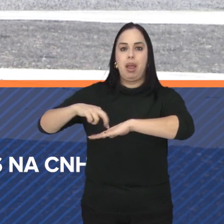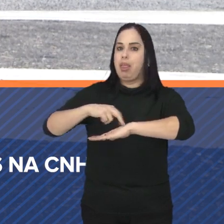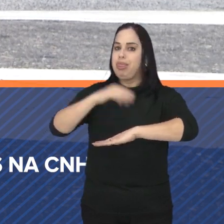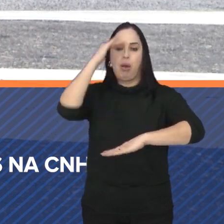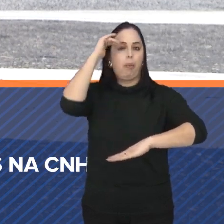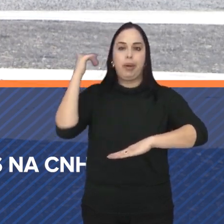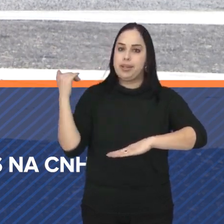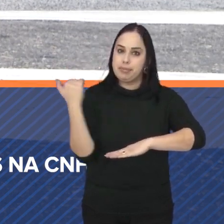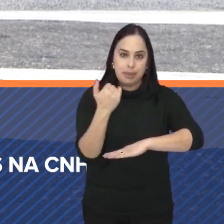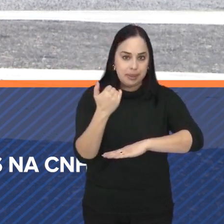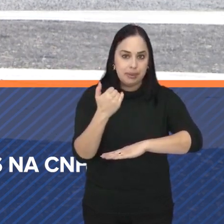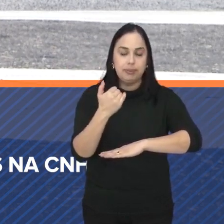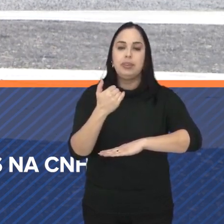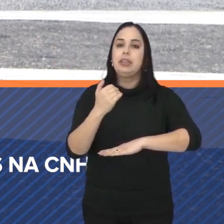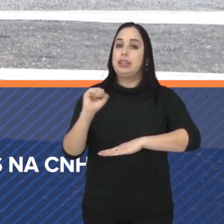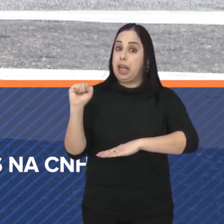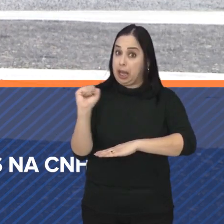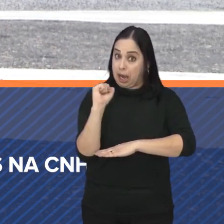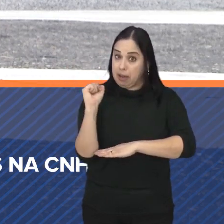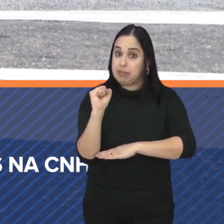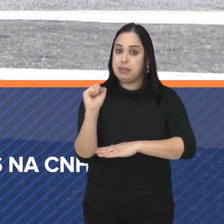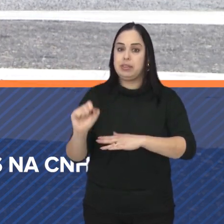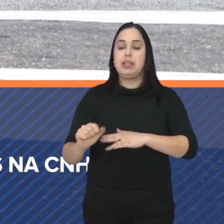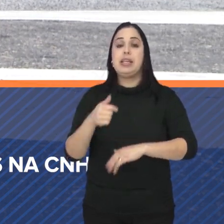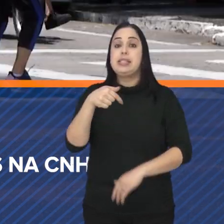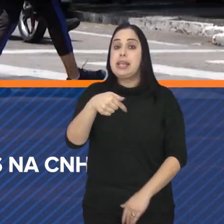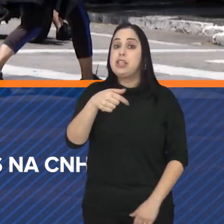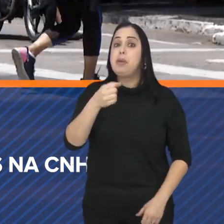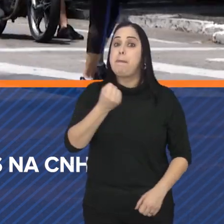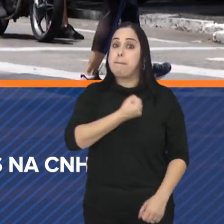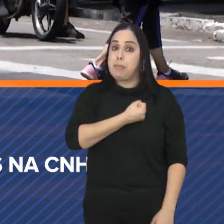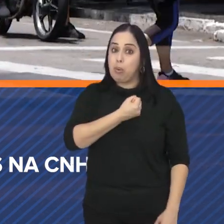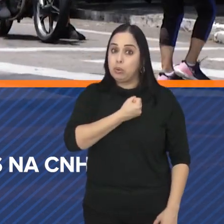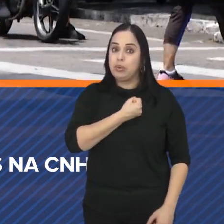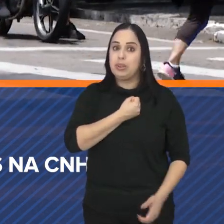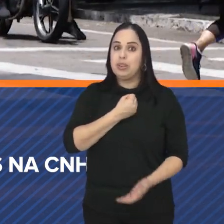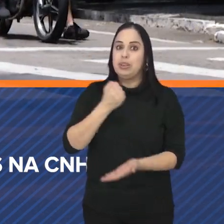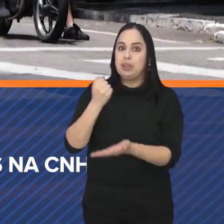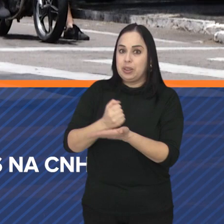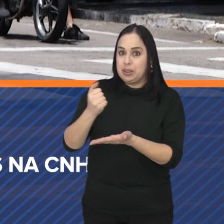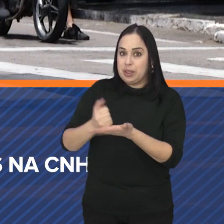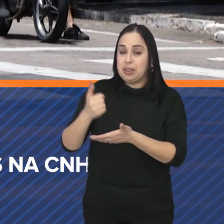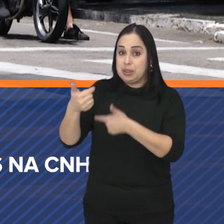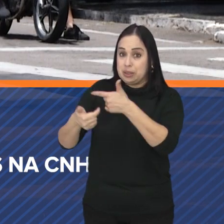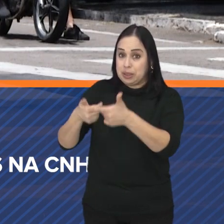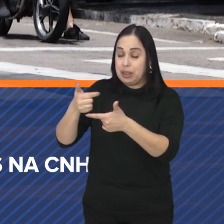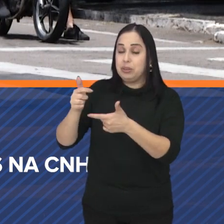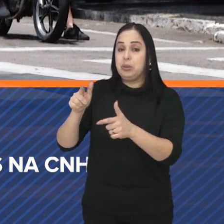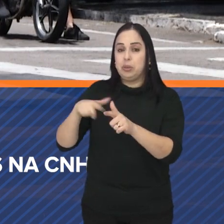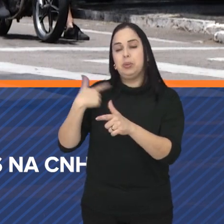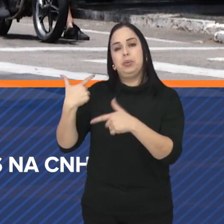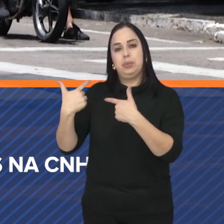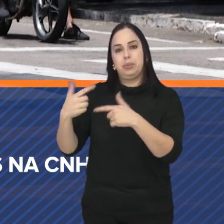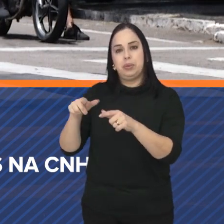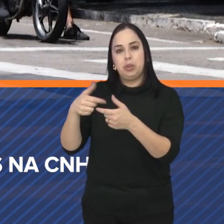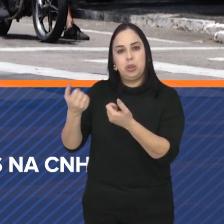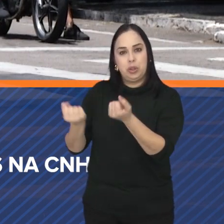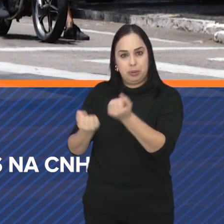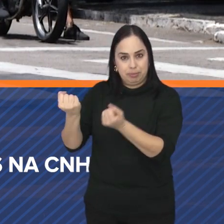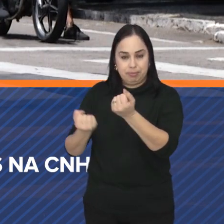desrespeito à faixa de pedestre, também infração gravíssima. São 7 pontos na CNH e multa de R$